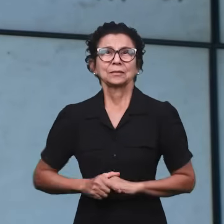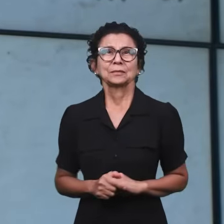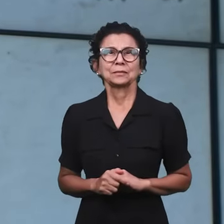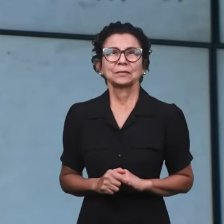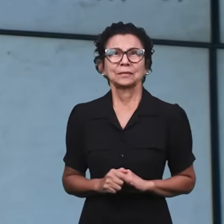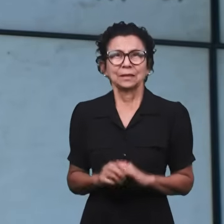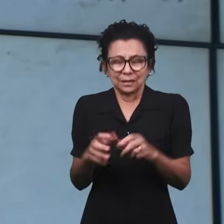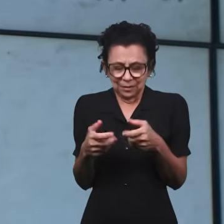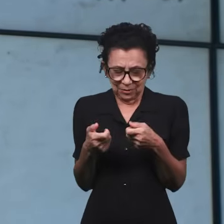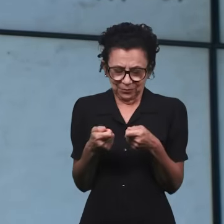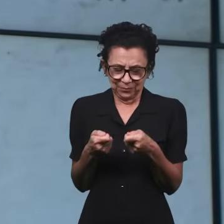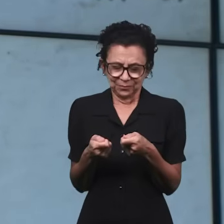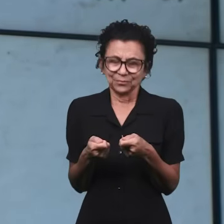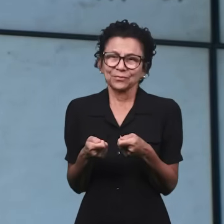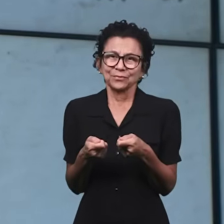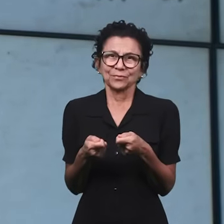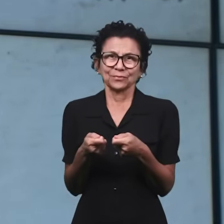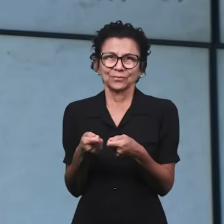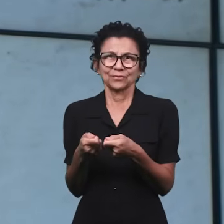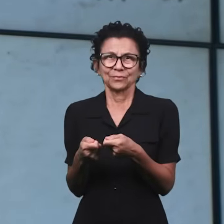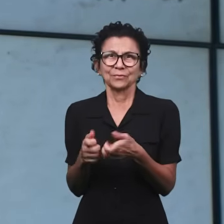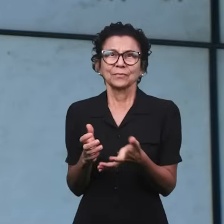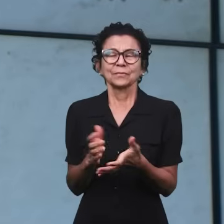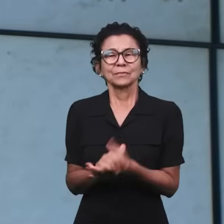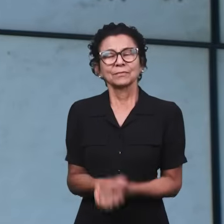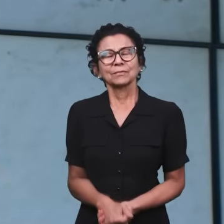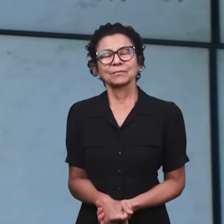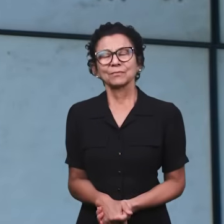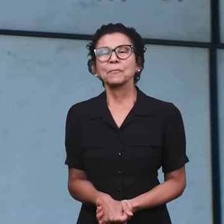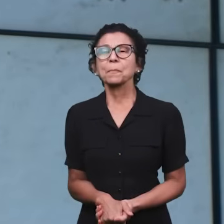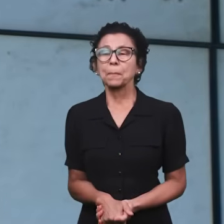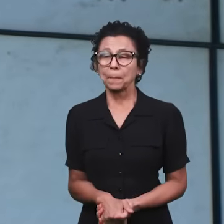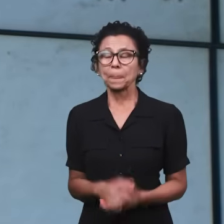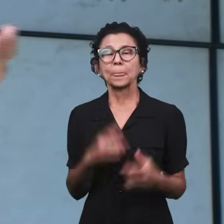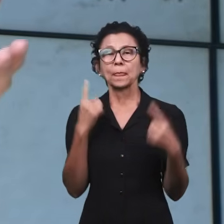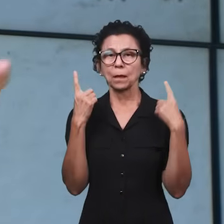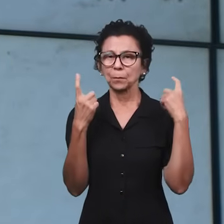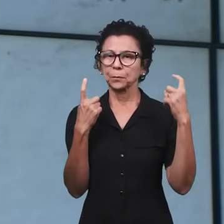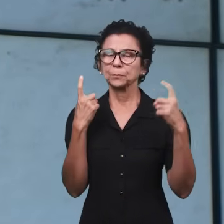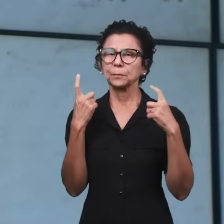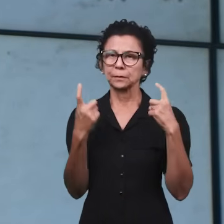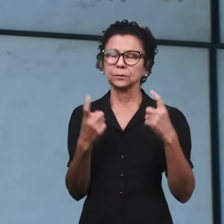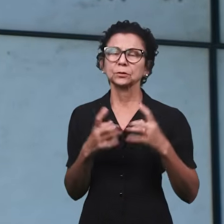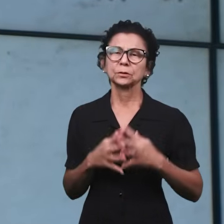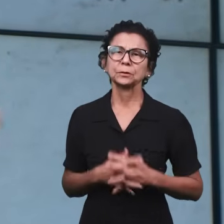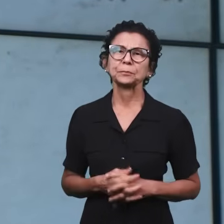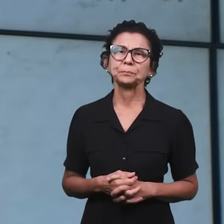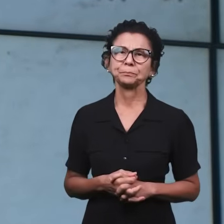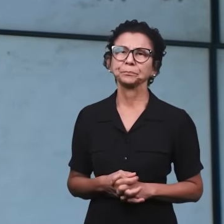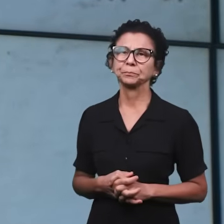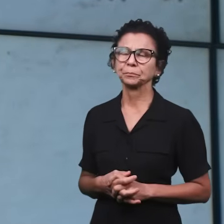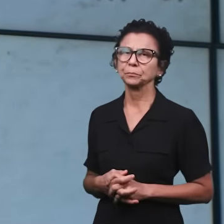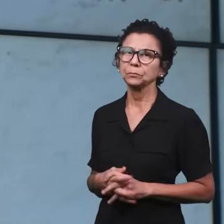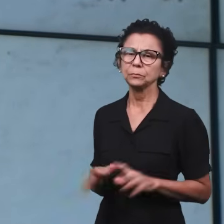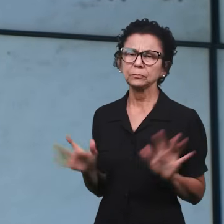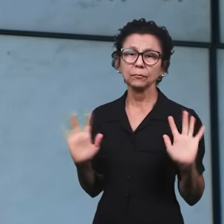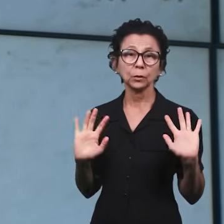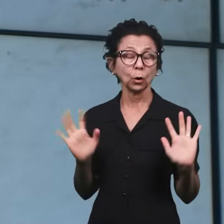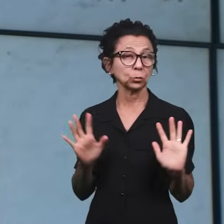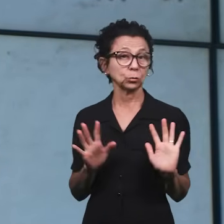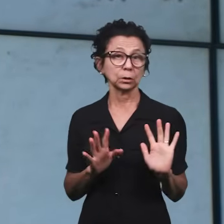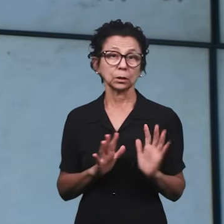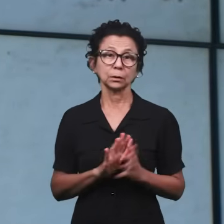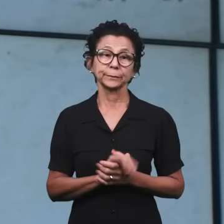no telefone com ele aqui nessa posição, tão perto da barriga. Então, é preocupante, e quando você falou muito bem, nós não